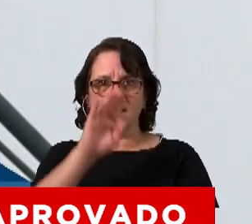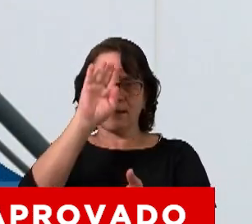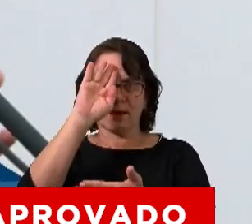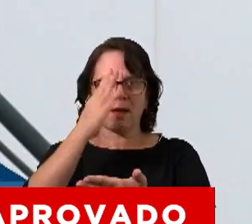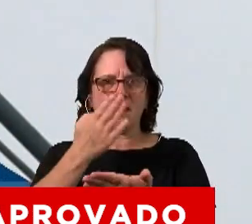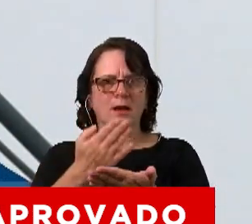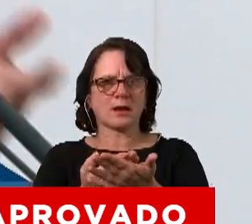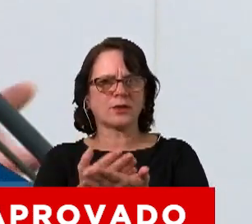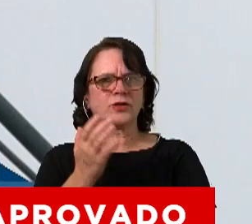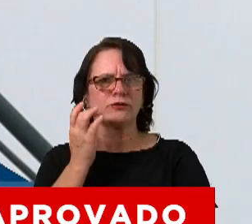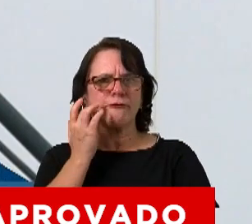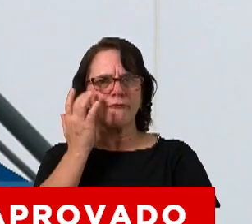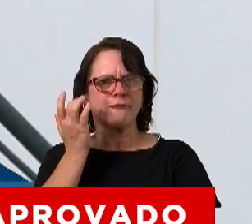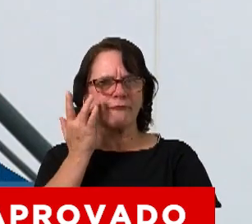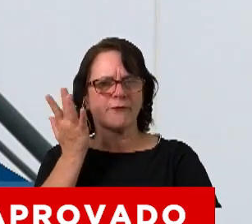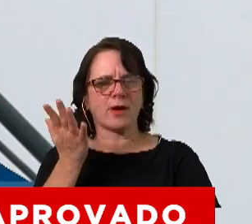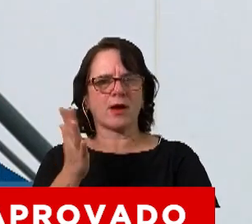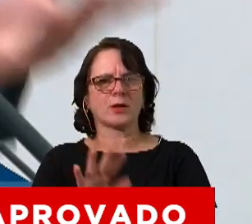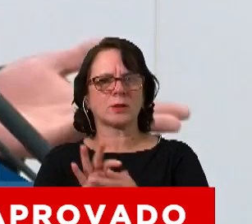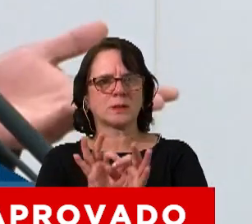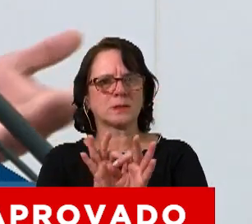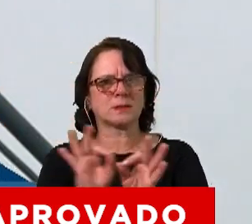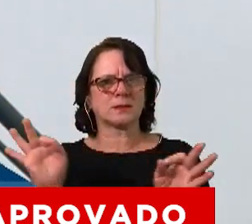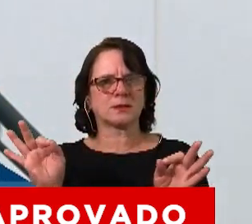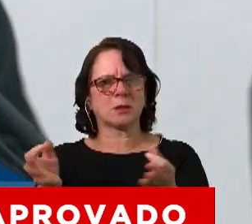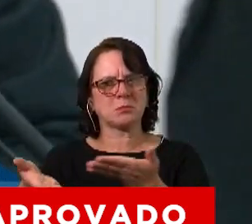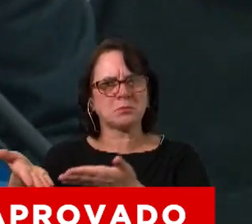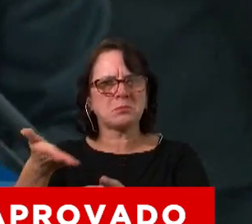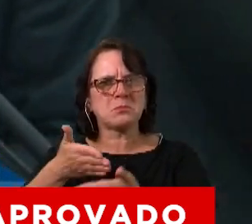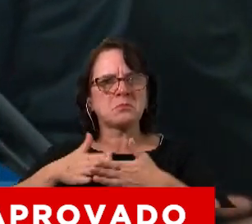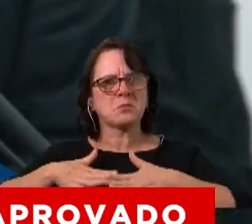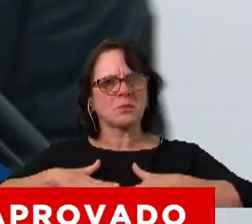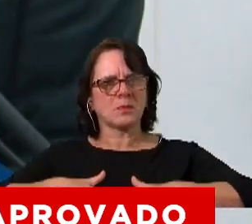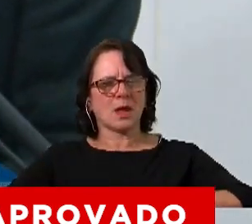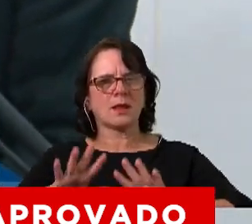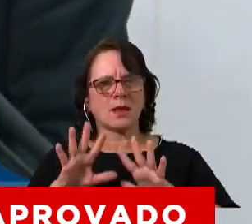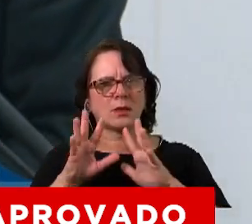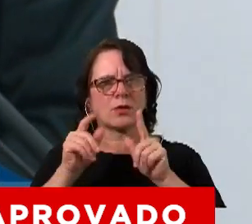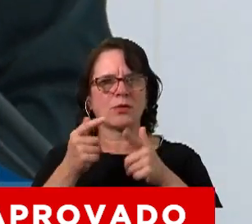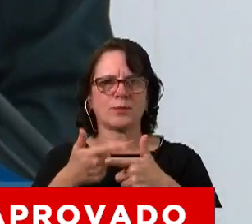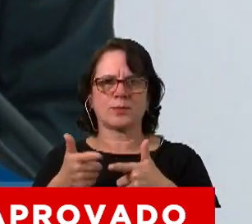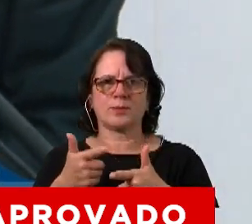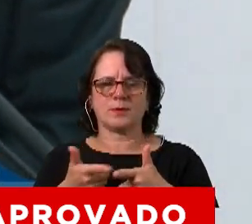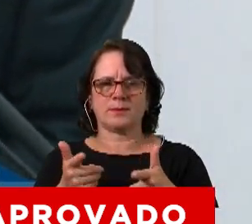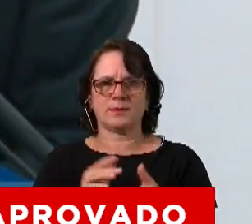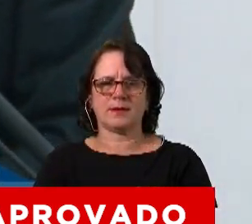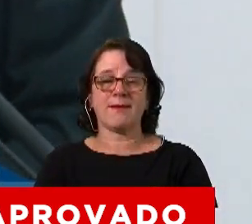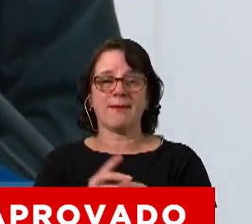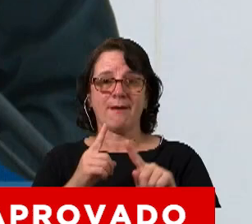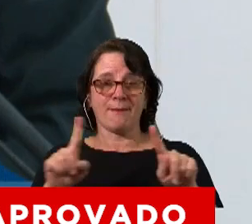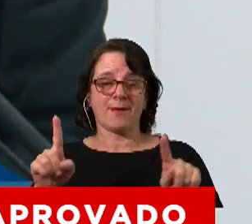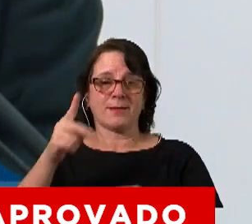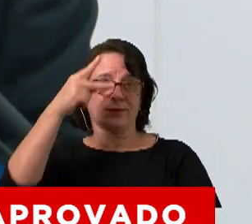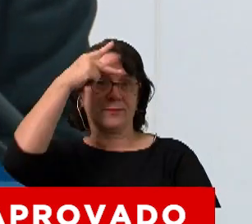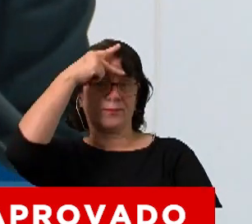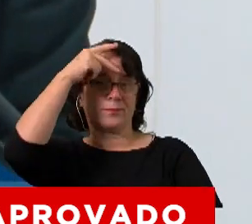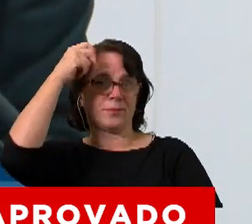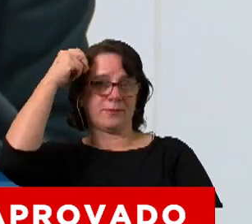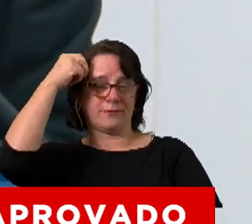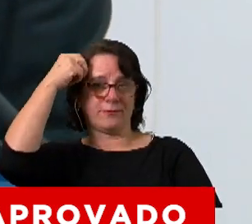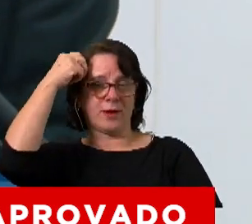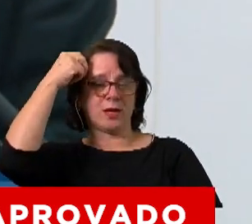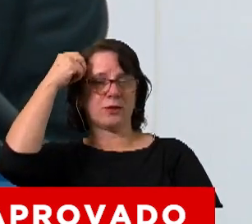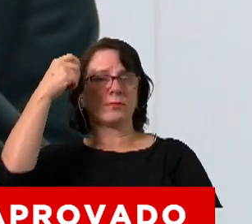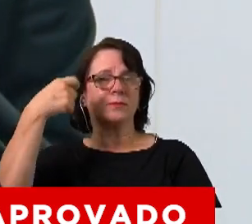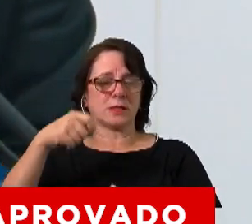forma fácil, simples, pacífica, dá para resolver o problema, mas não. Ele prefere sempre o caminho da